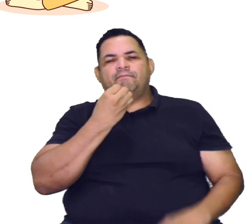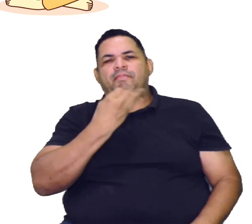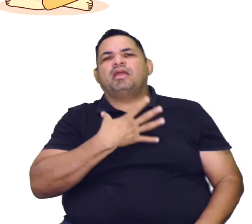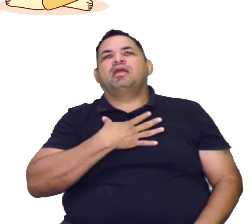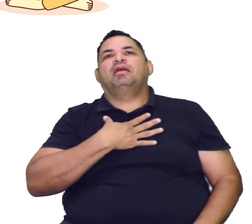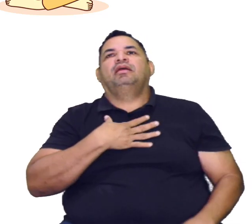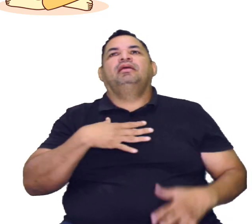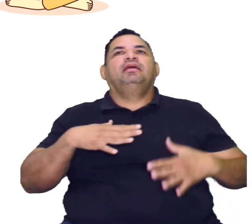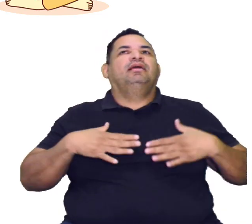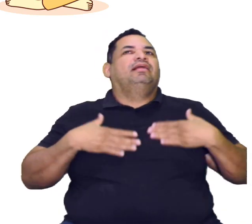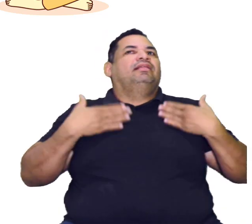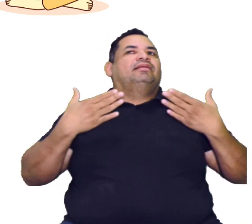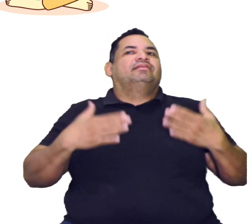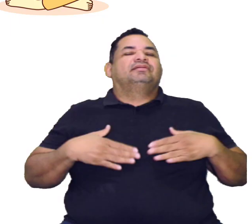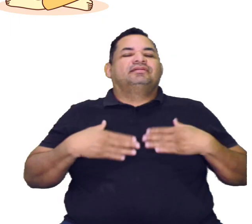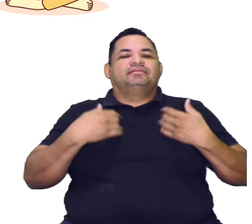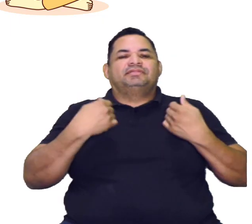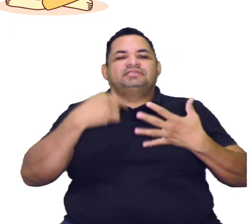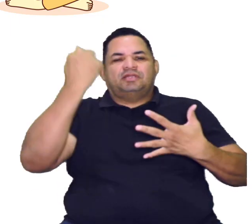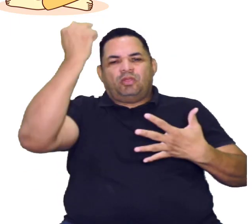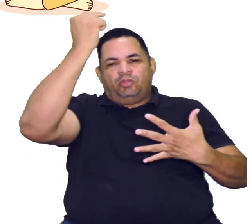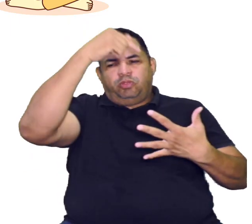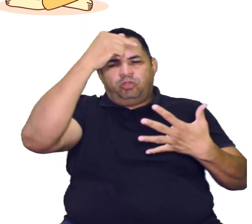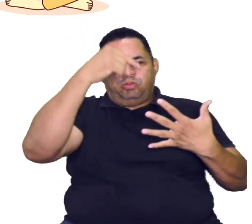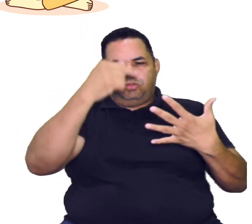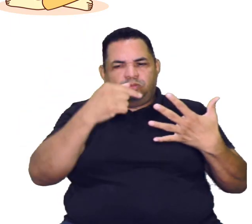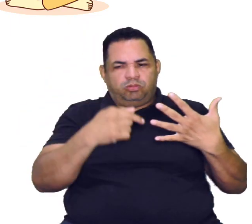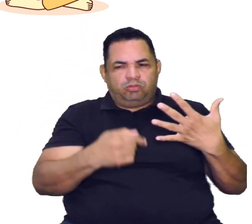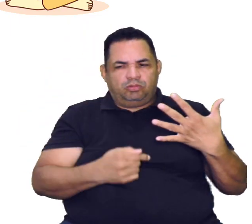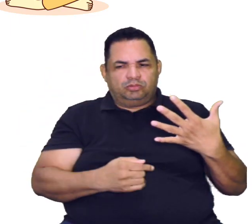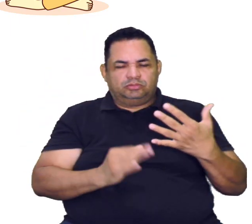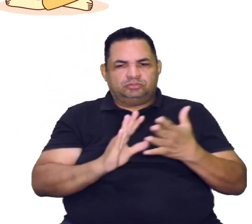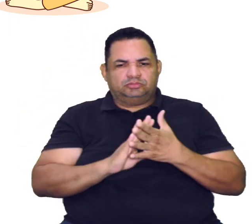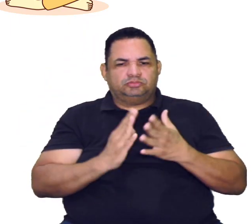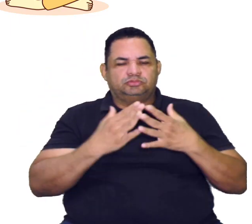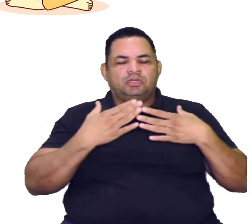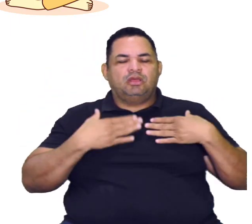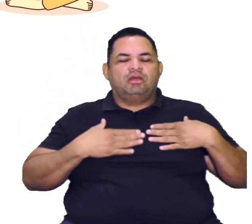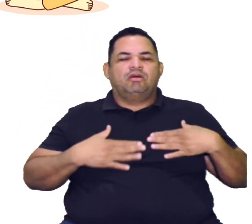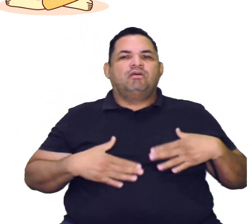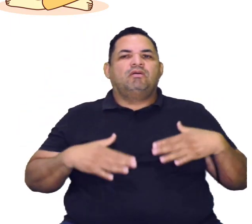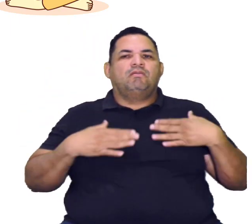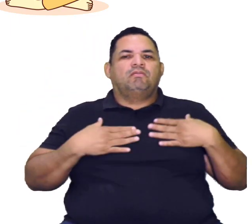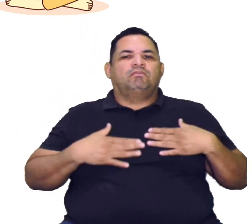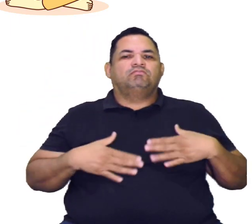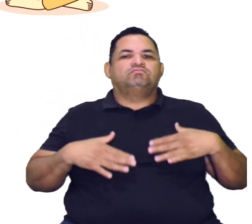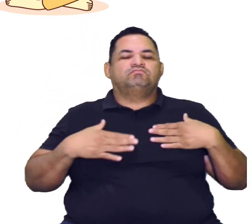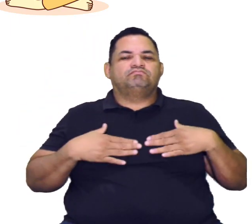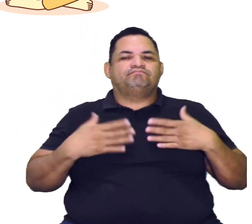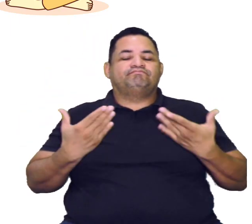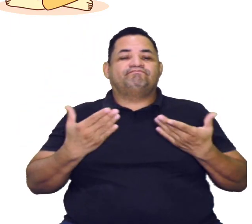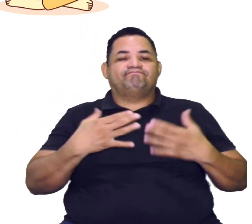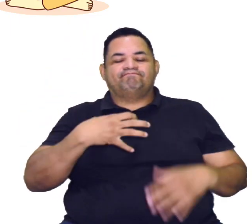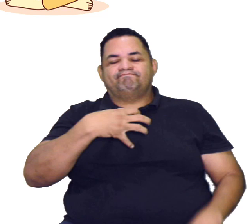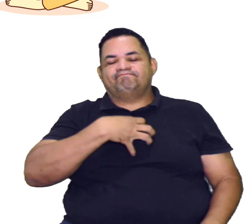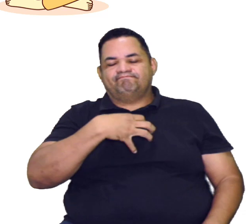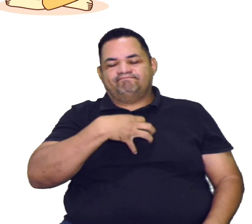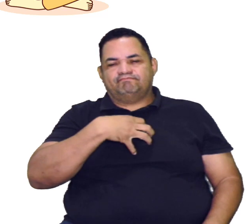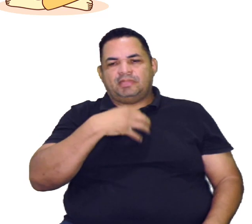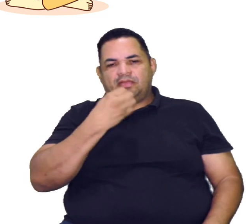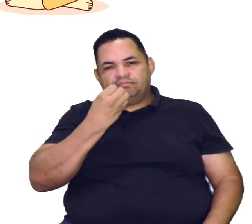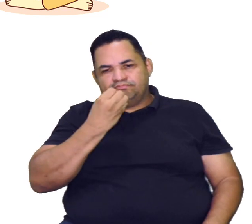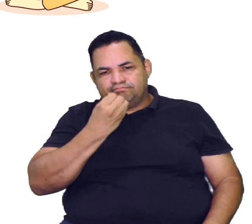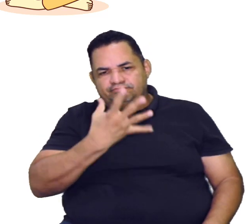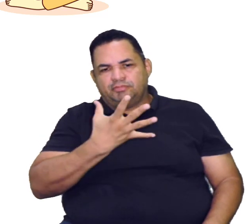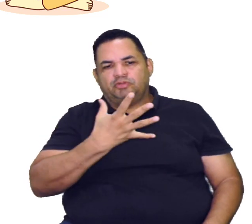ter todos esses campos aí em equilíbrio, em calmaria, né? Para que eu me sinta